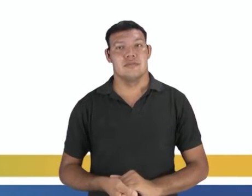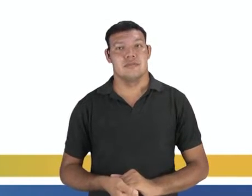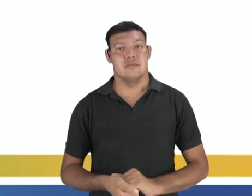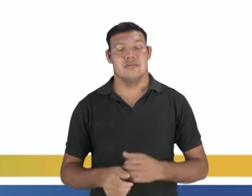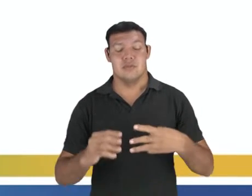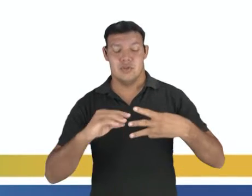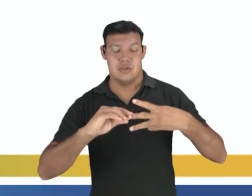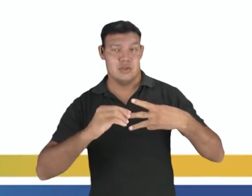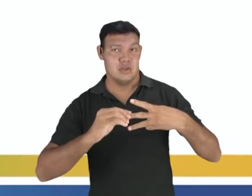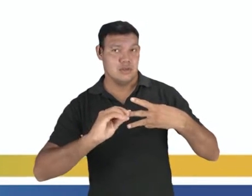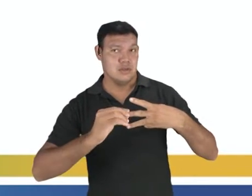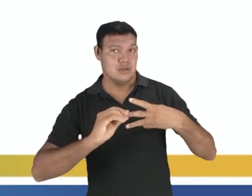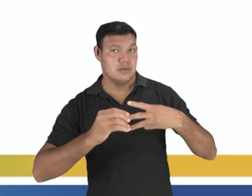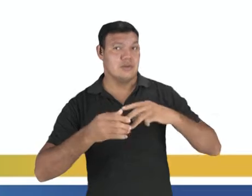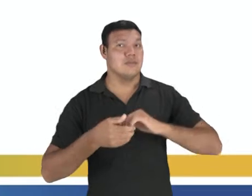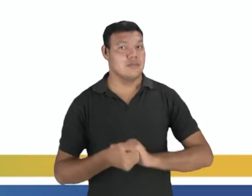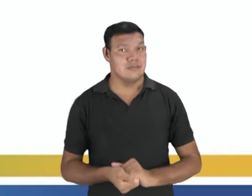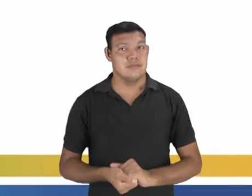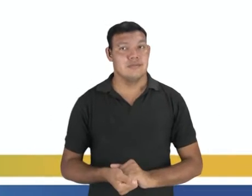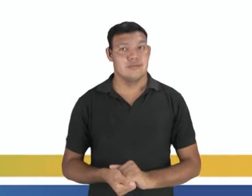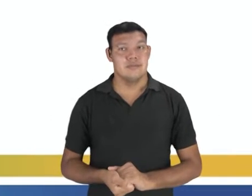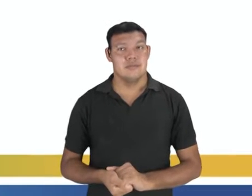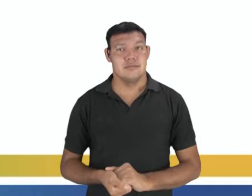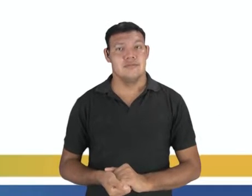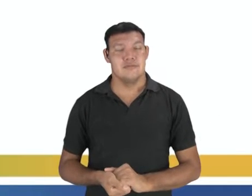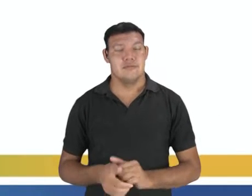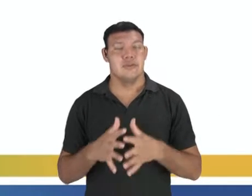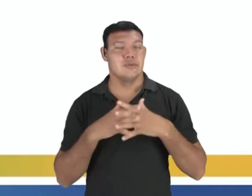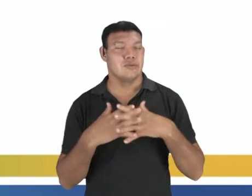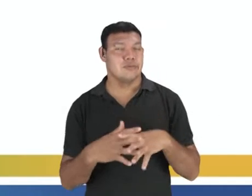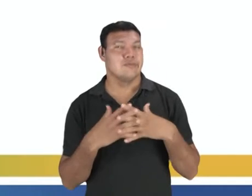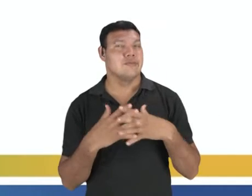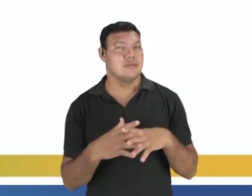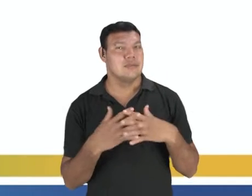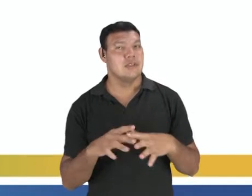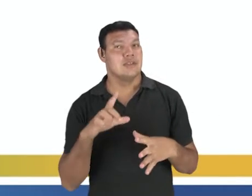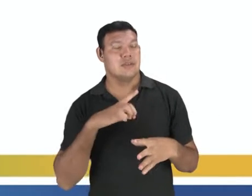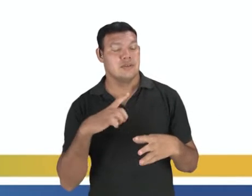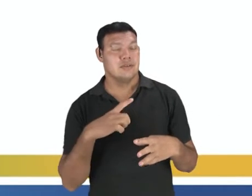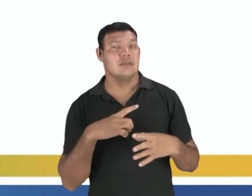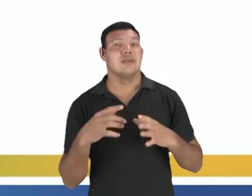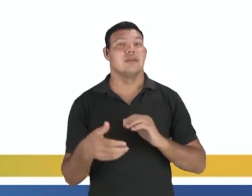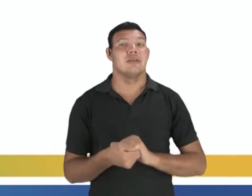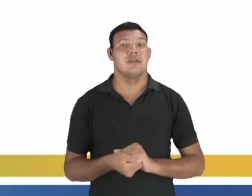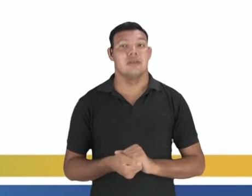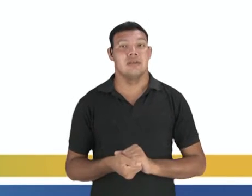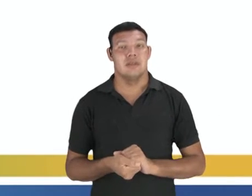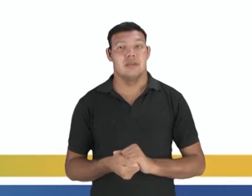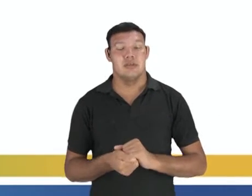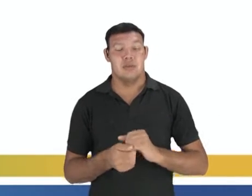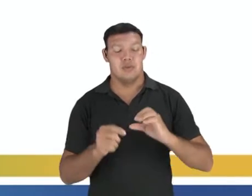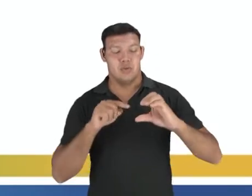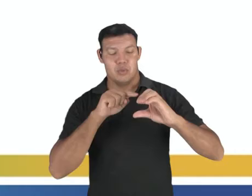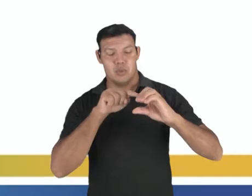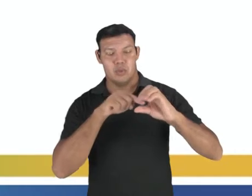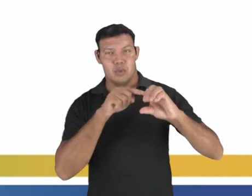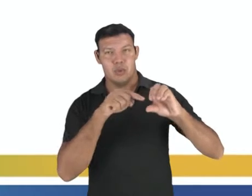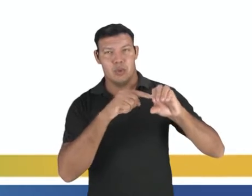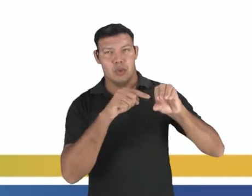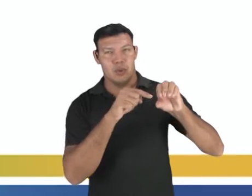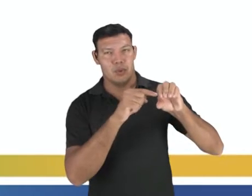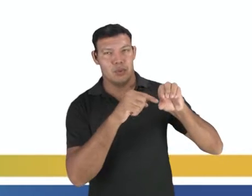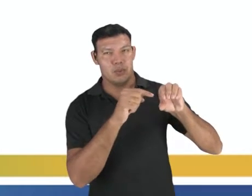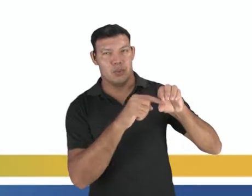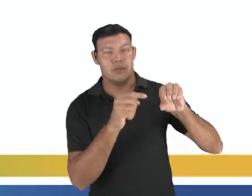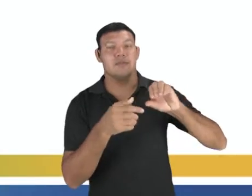ser eucarionte, significa que é aquela célula que ela é mais complexa e que ela possui aí um núcleo na sua